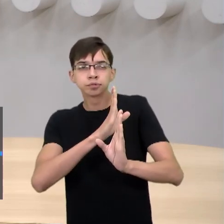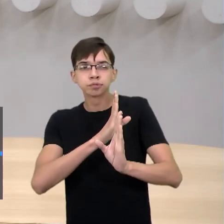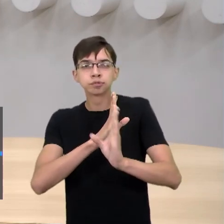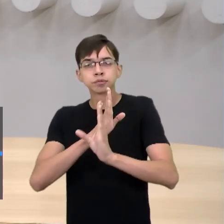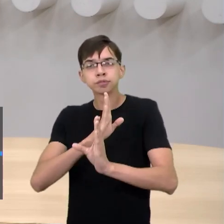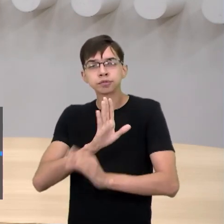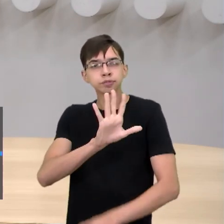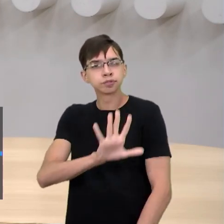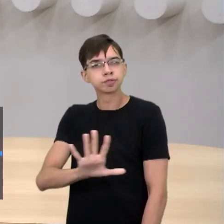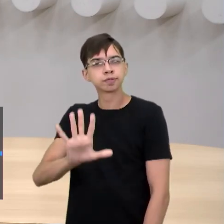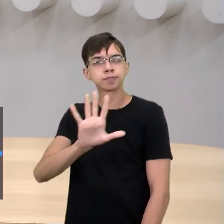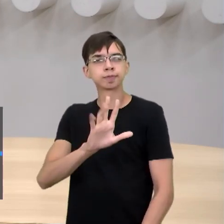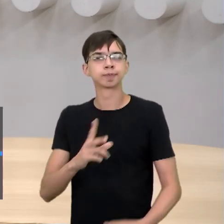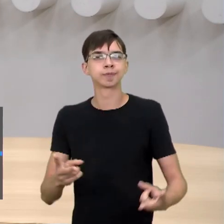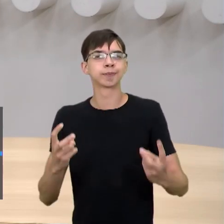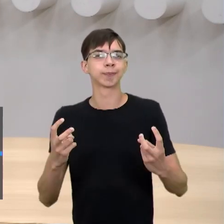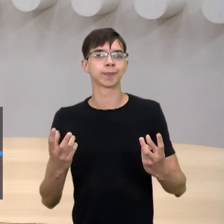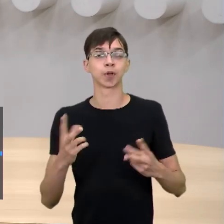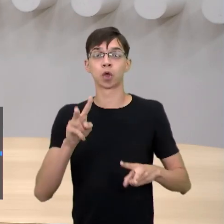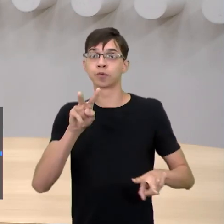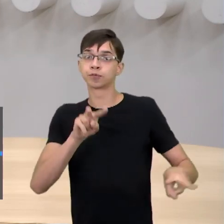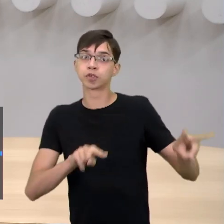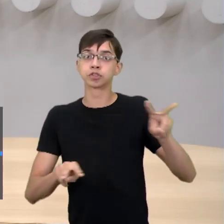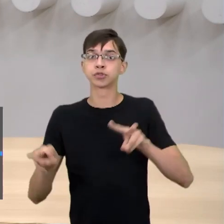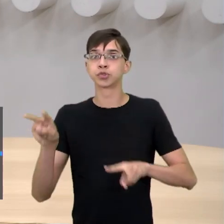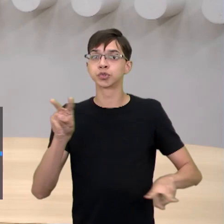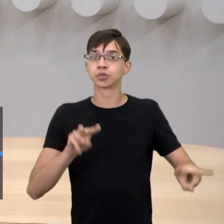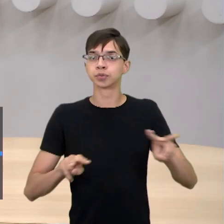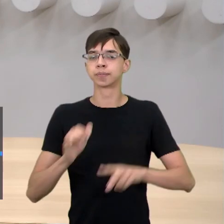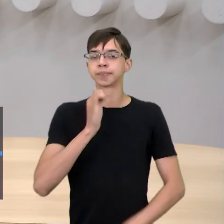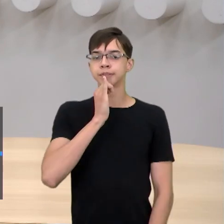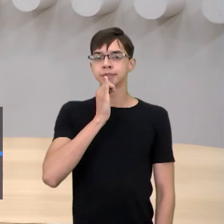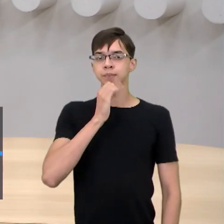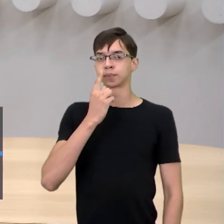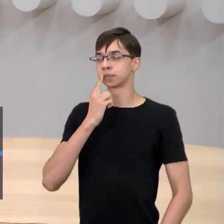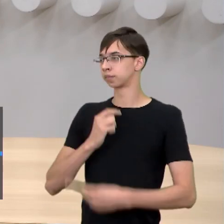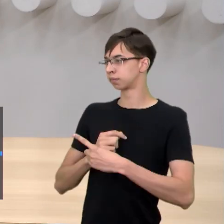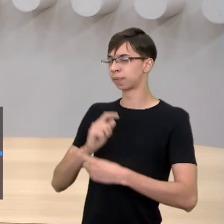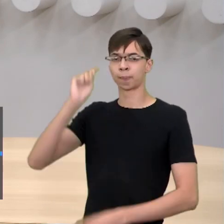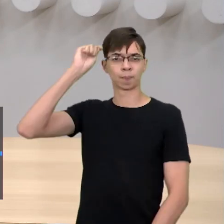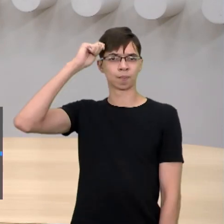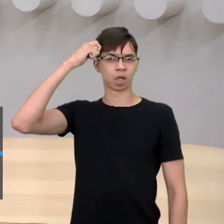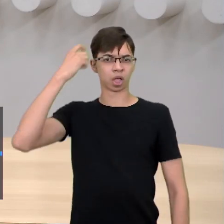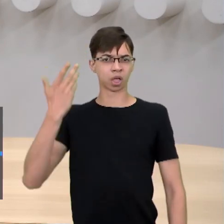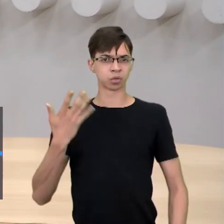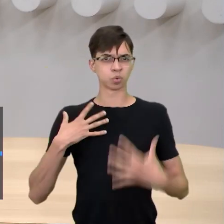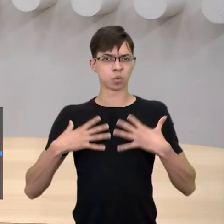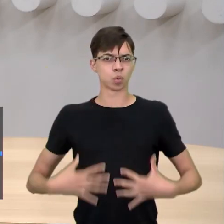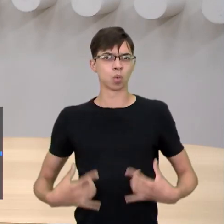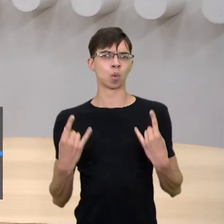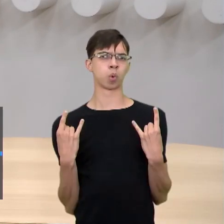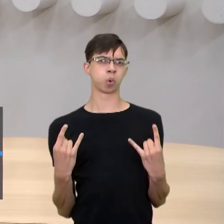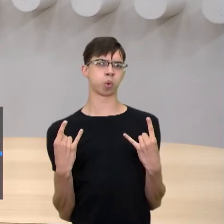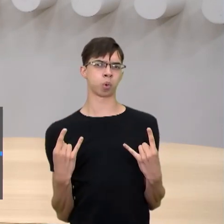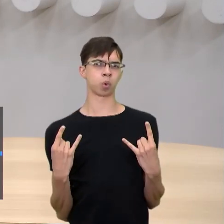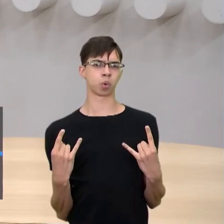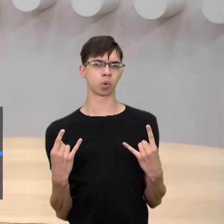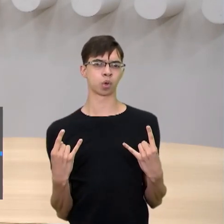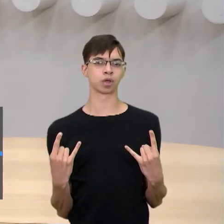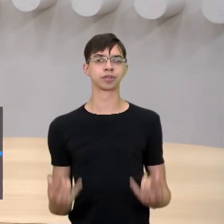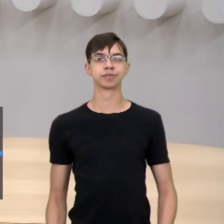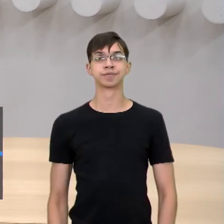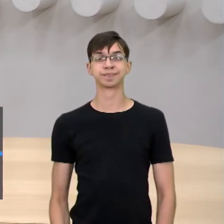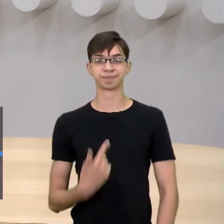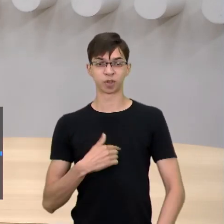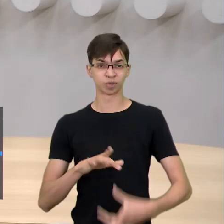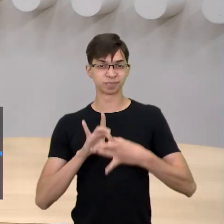você identificar visualmente. Então, a Fabiana tá de preto, camiseta do Ozzy, rock. Aí, eu não tô com vocês aí,